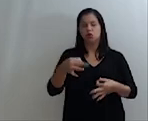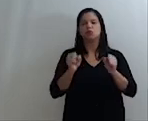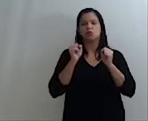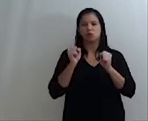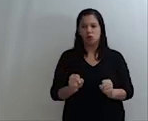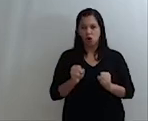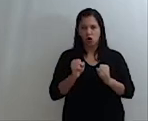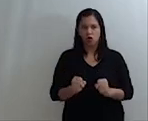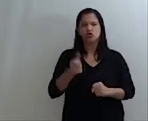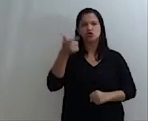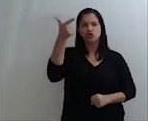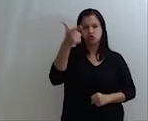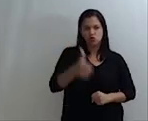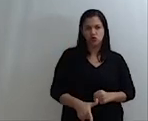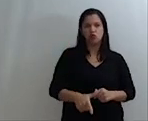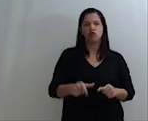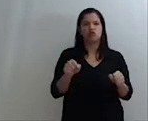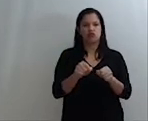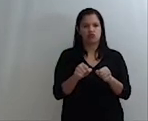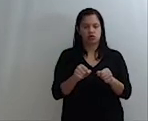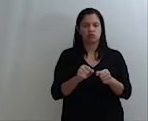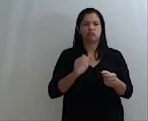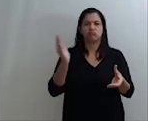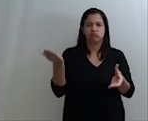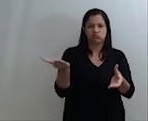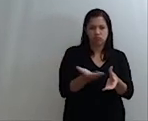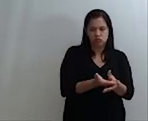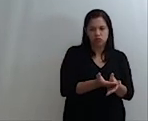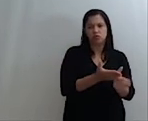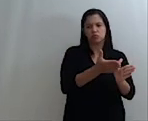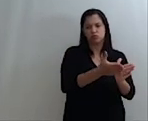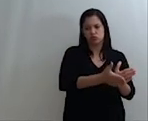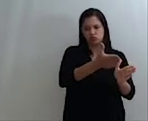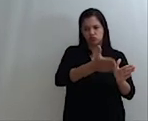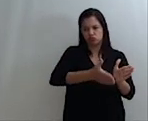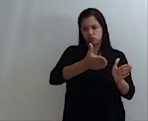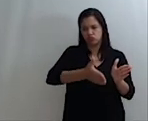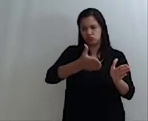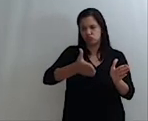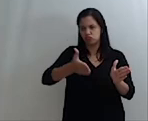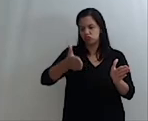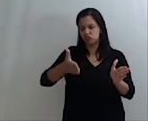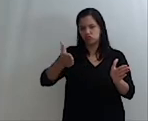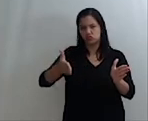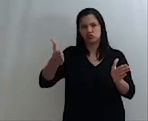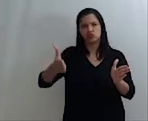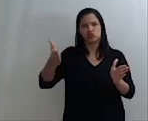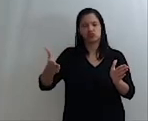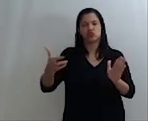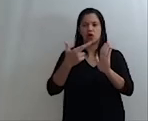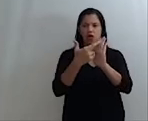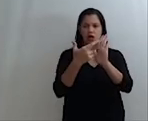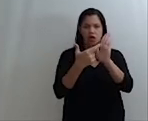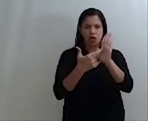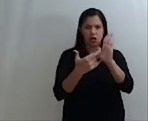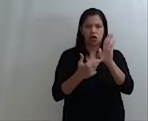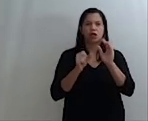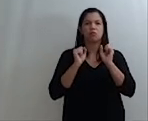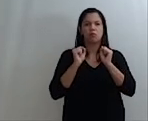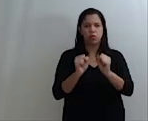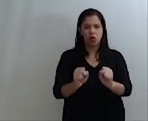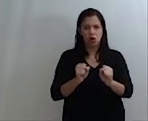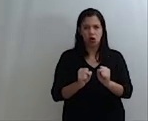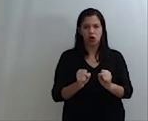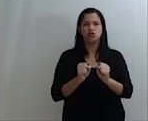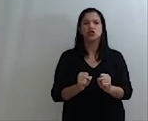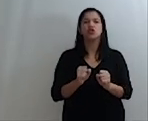no contraditório judicial com as observâncias necessárias do do procedimento e também Claro pode condenar com